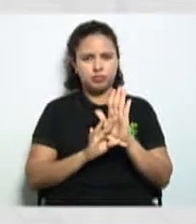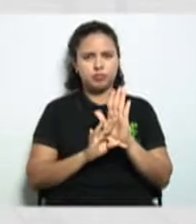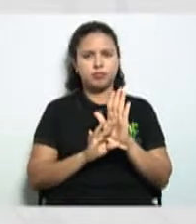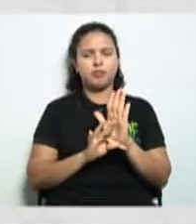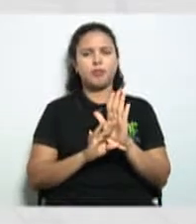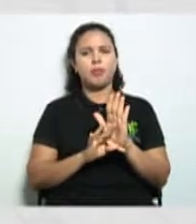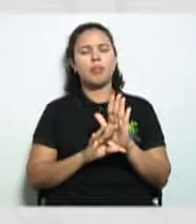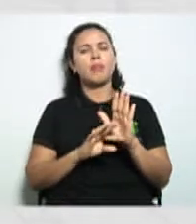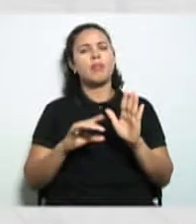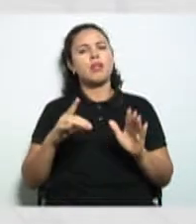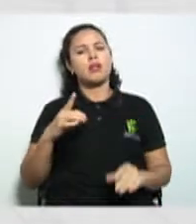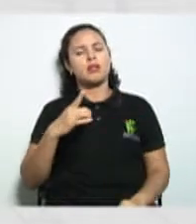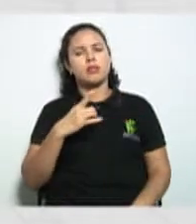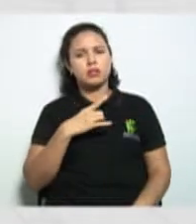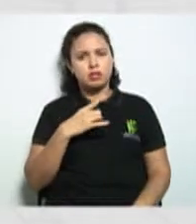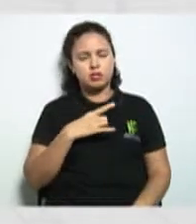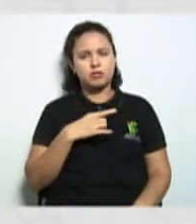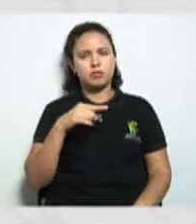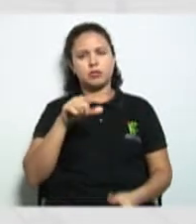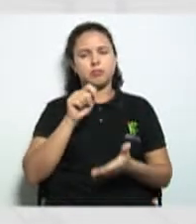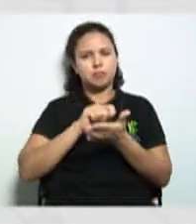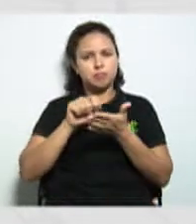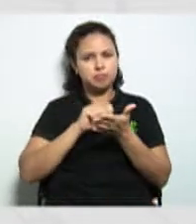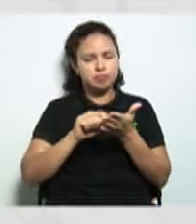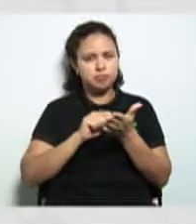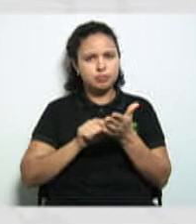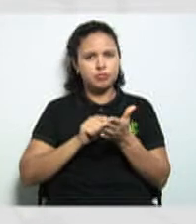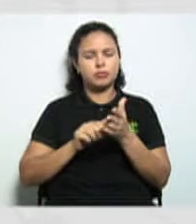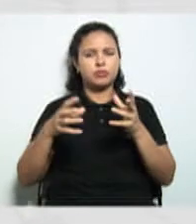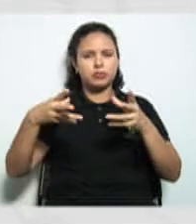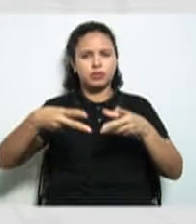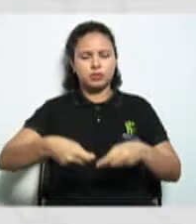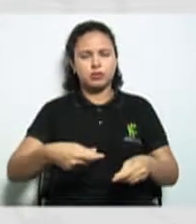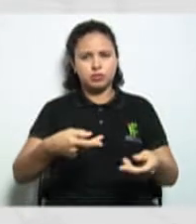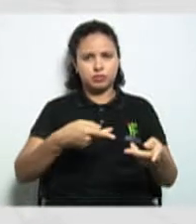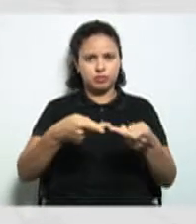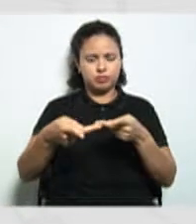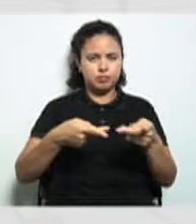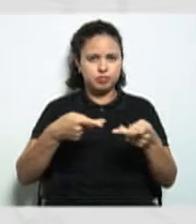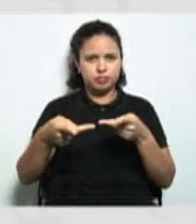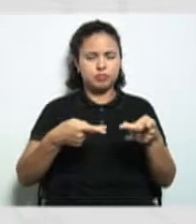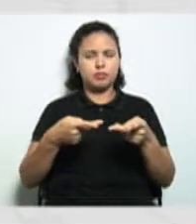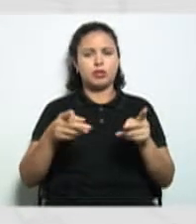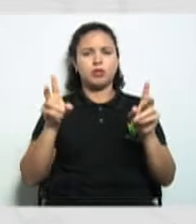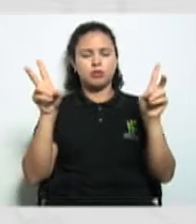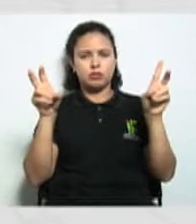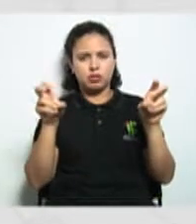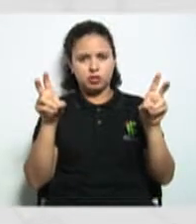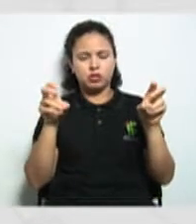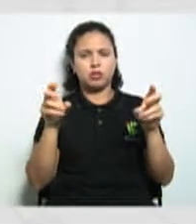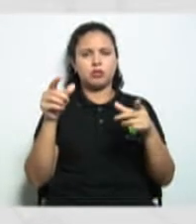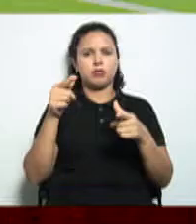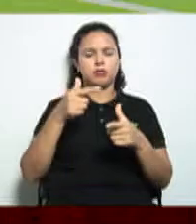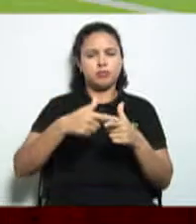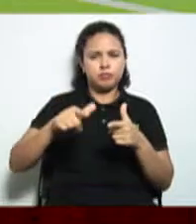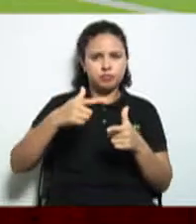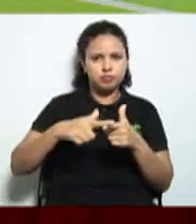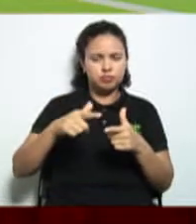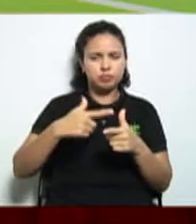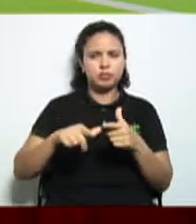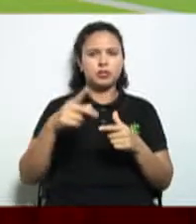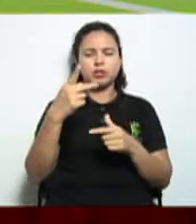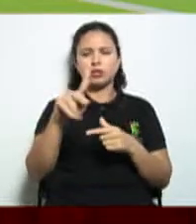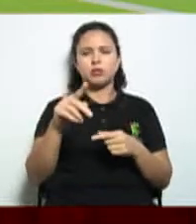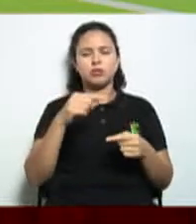Então, nesses é que você vai escrever de fato o seu projeto. Vai escrever o seu tema, o seu problema, as